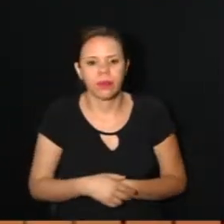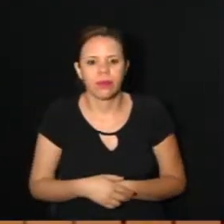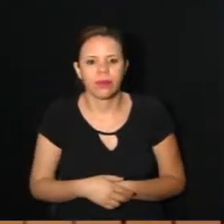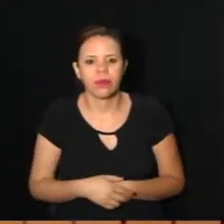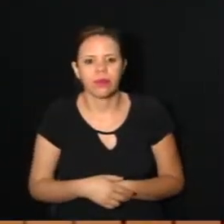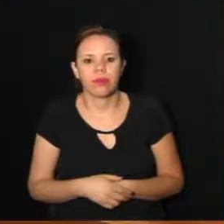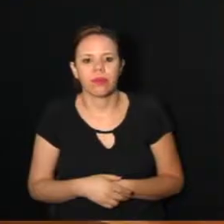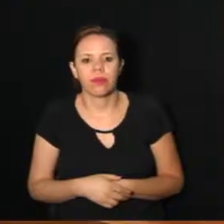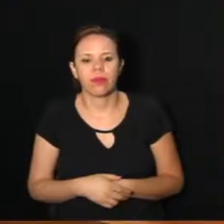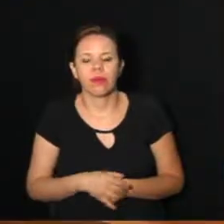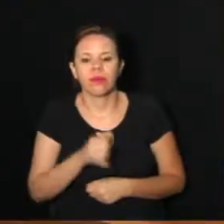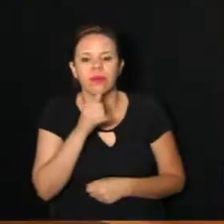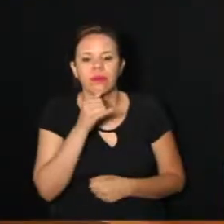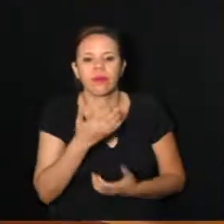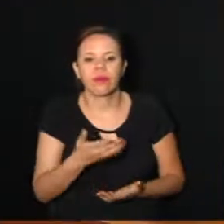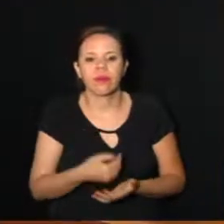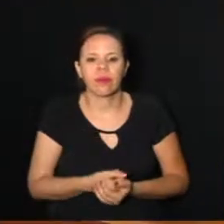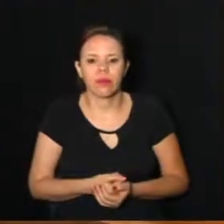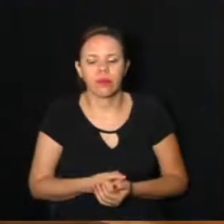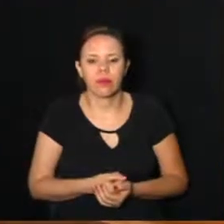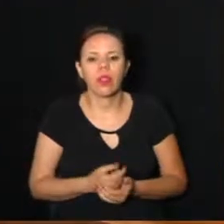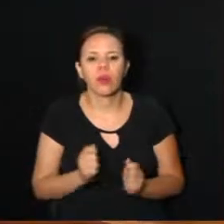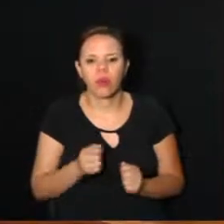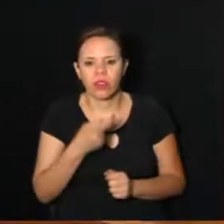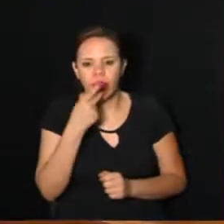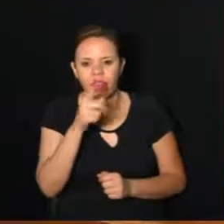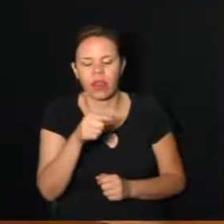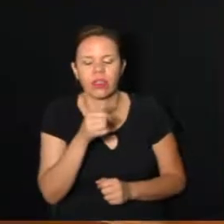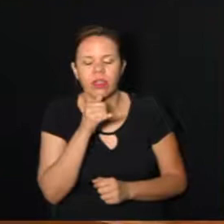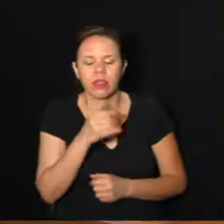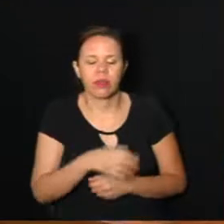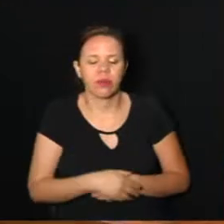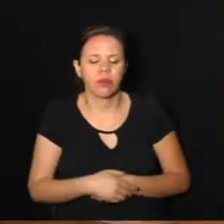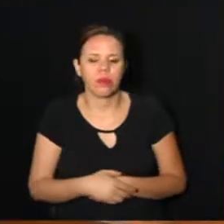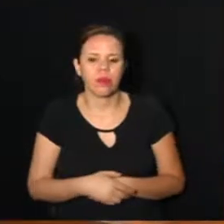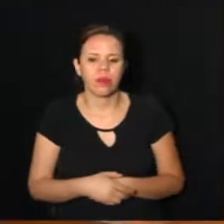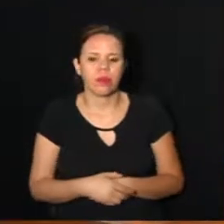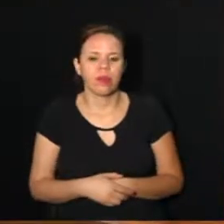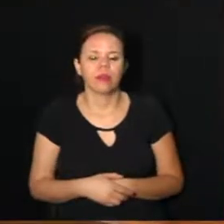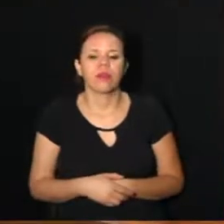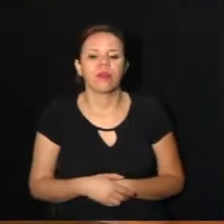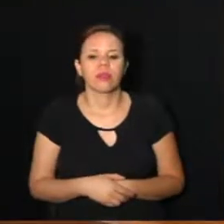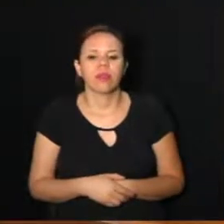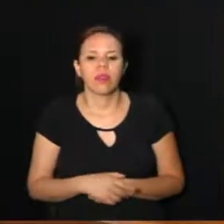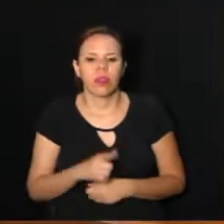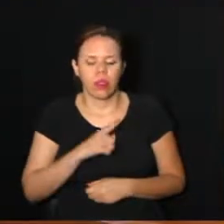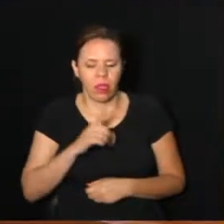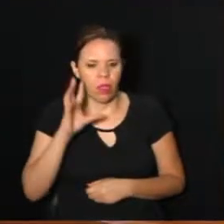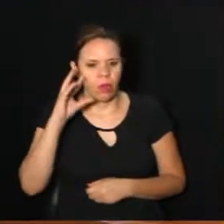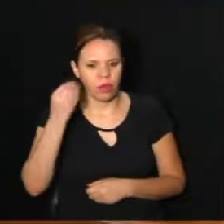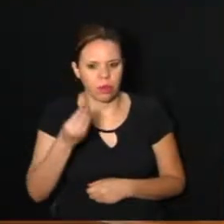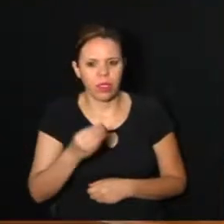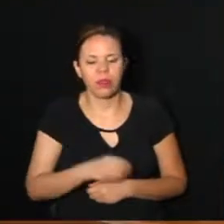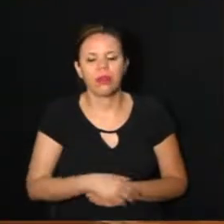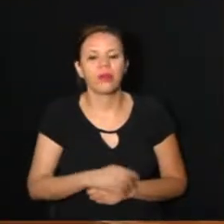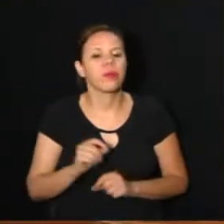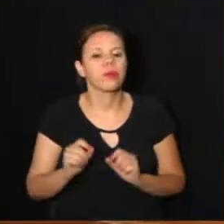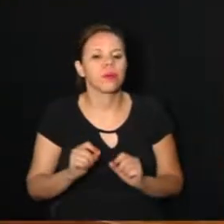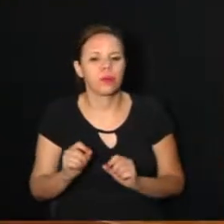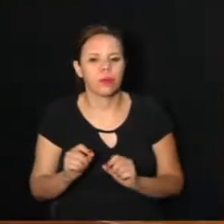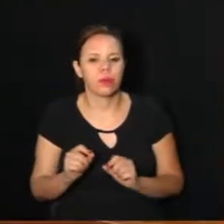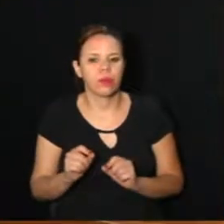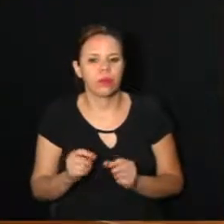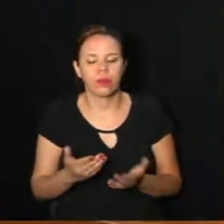exemplo. Informatização através de tablet. Posso te dar um adendo? Lógico. Vou te dar um exemplo. Tem conhecimento que no